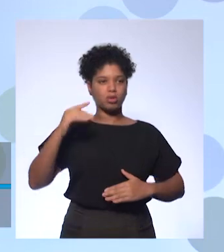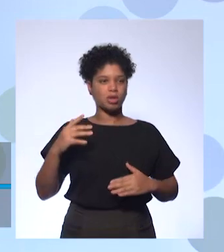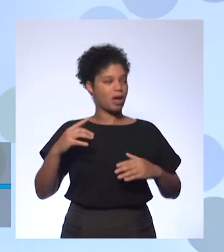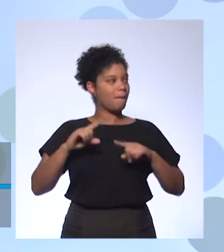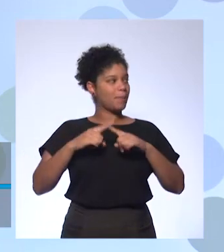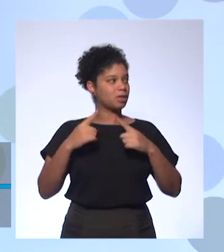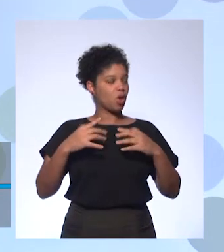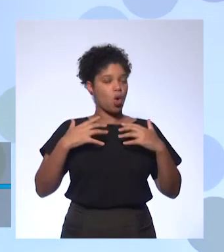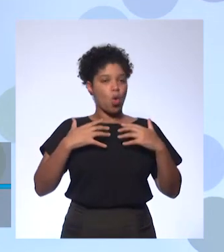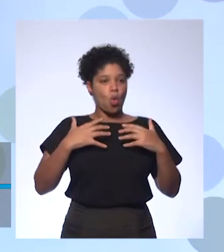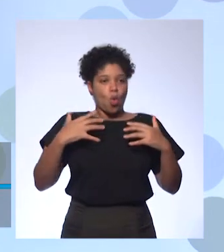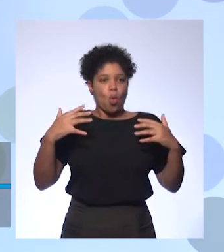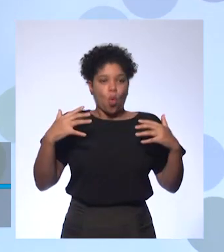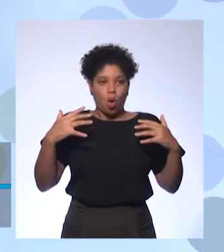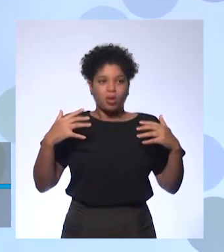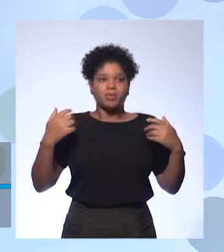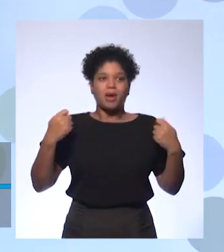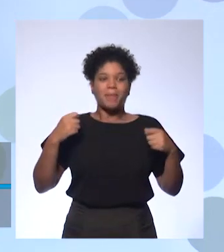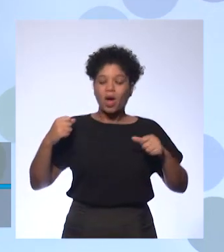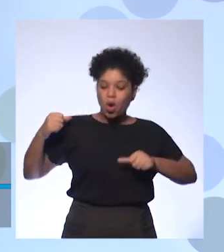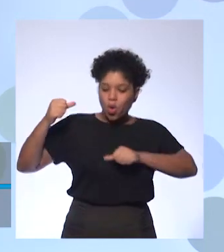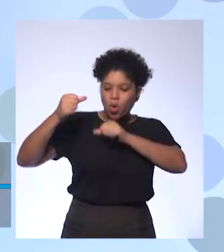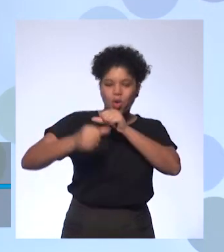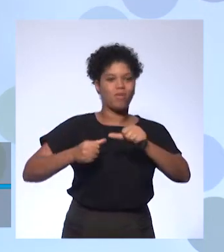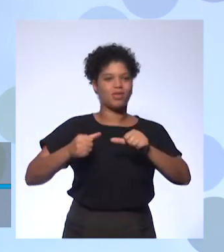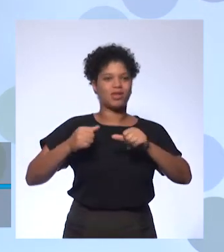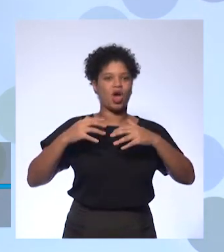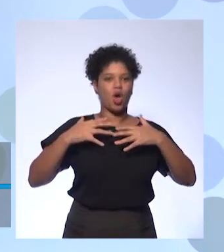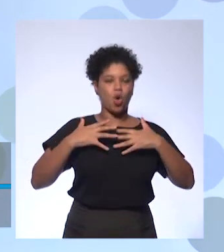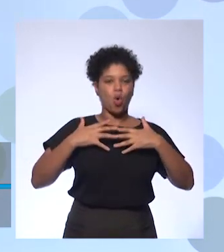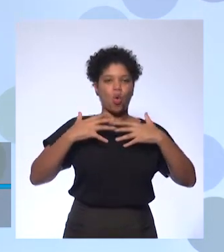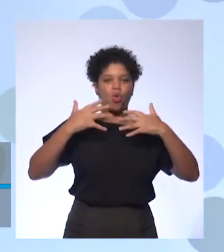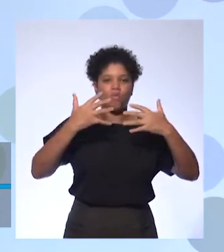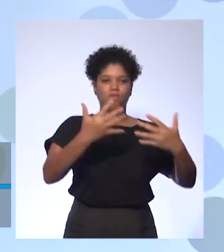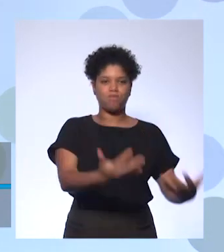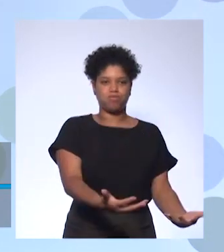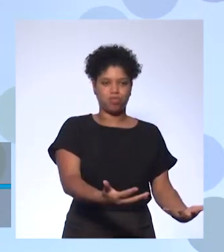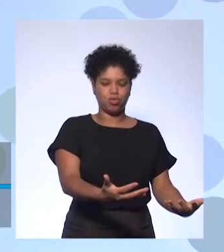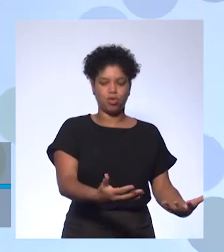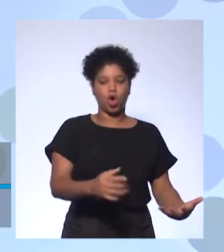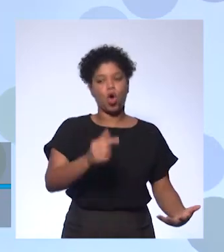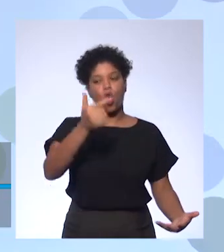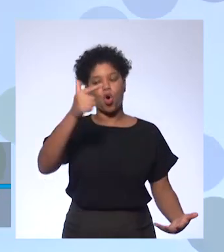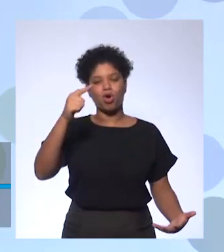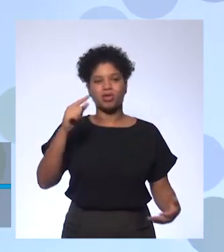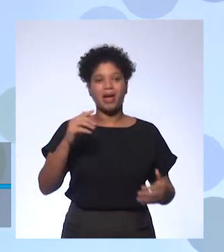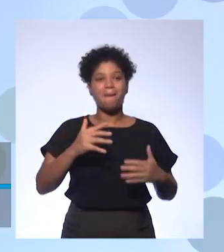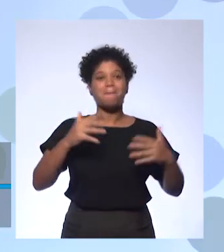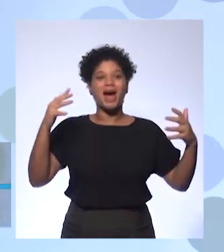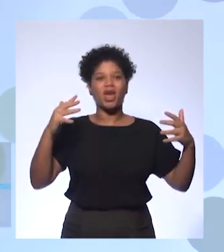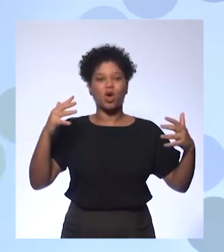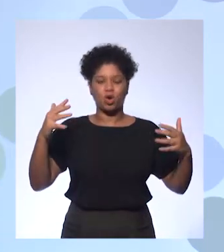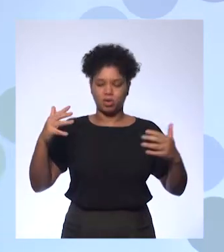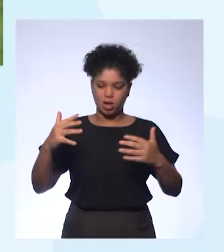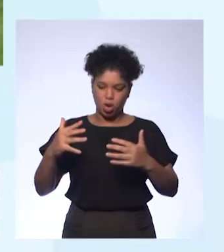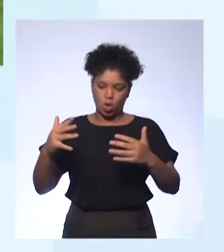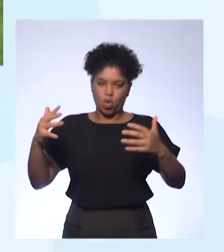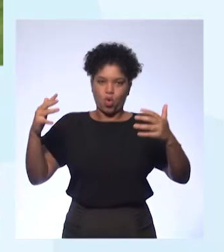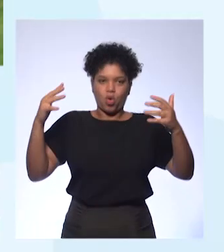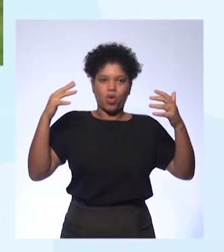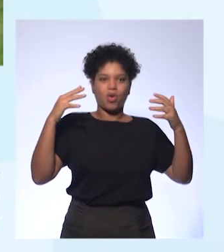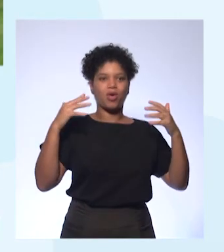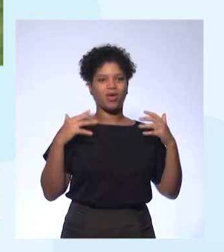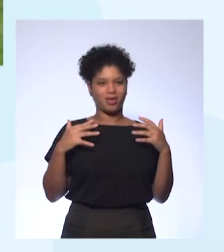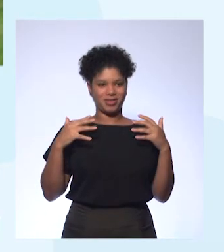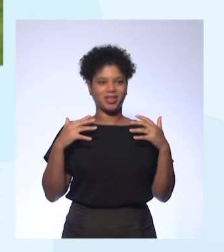armadura, você precisa trocar essa armadura. E aí é justamente isso que a gente vai ver aqui. Então, quando a gente